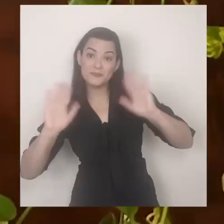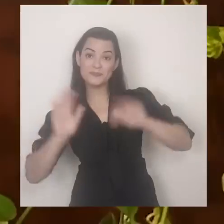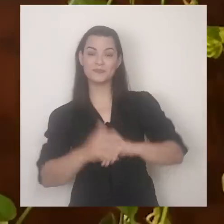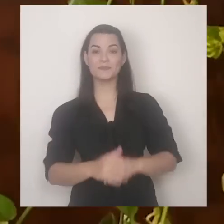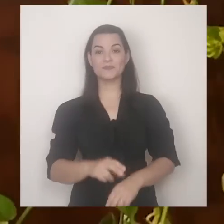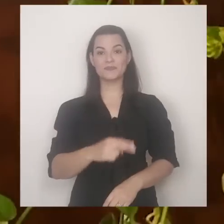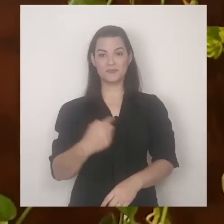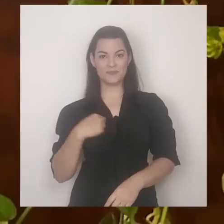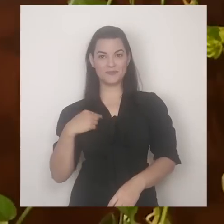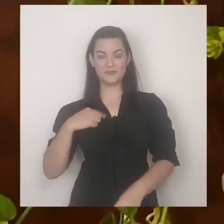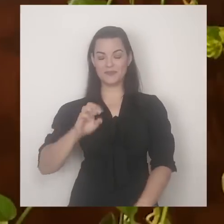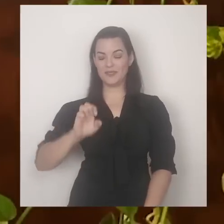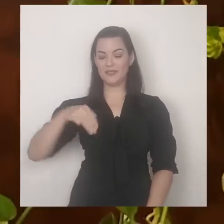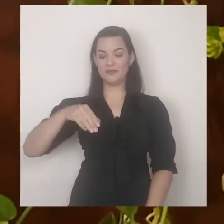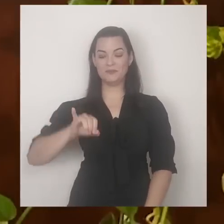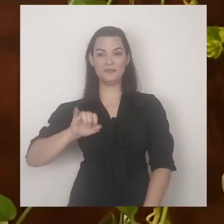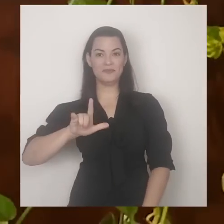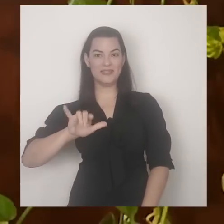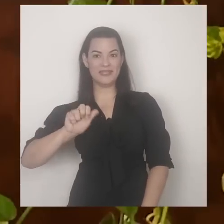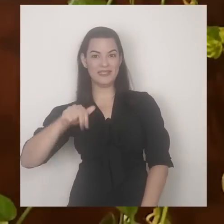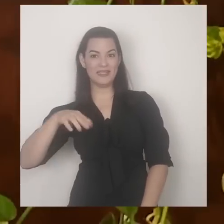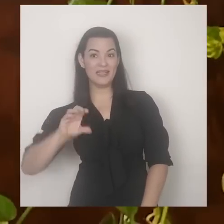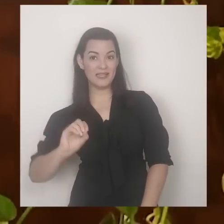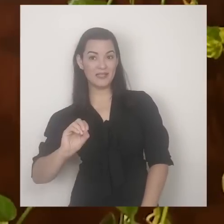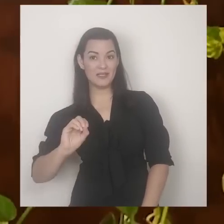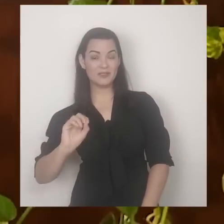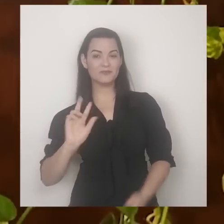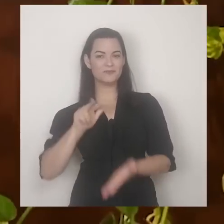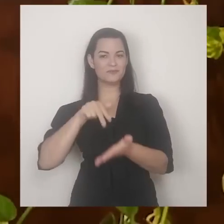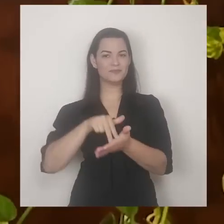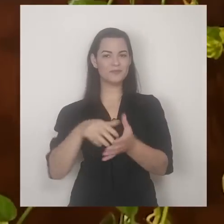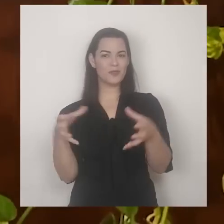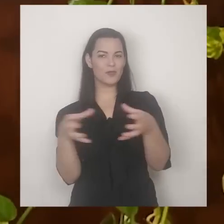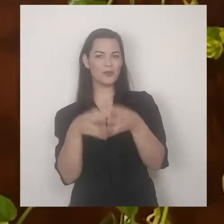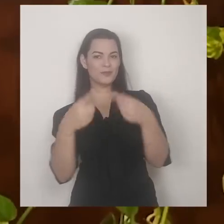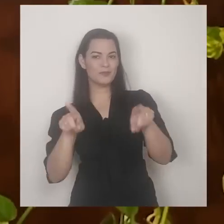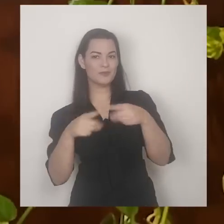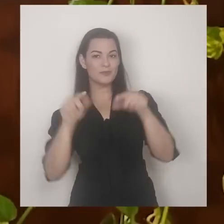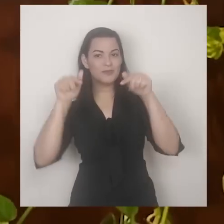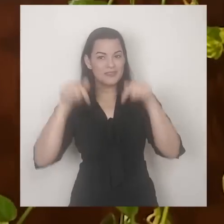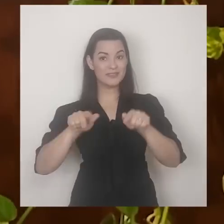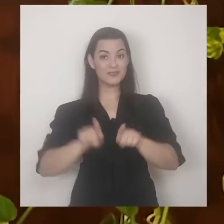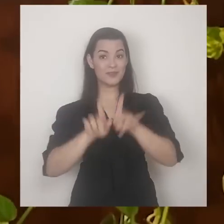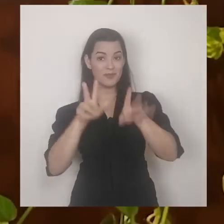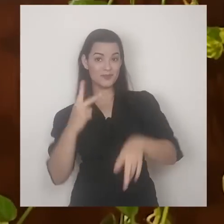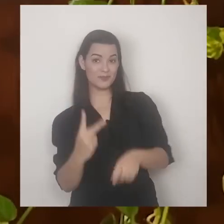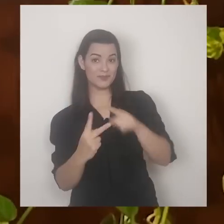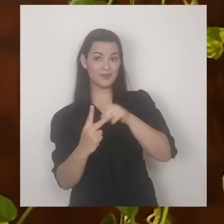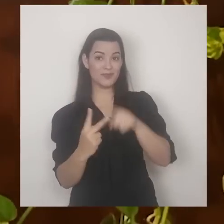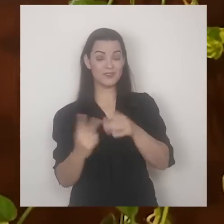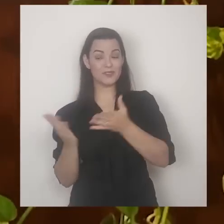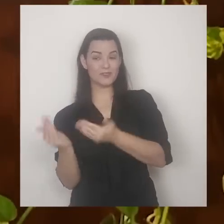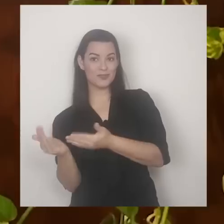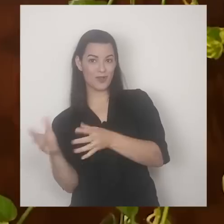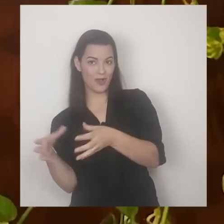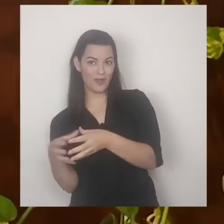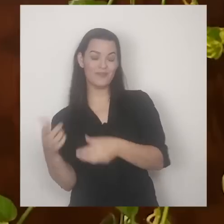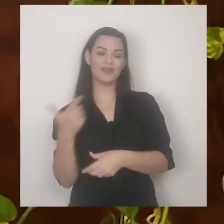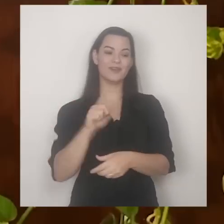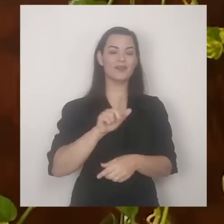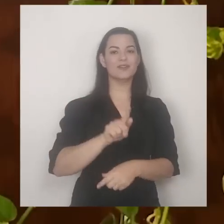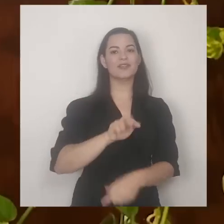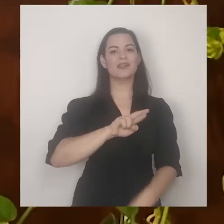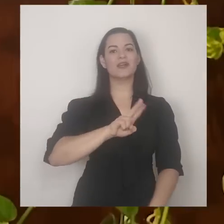Oi, eu sou o maestro Emiliano Patarra das orquestras de Guarulhos, a Orquestra Jovem Municipal e a Orquestra Gru Sinfônica, e a gente está